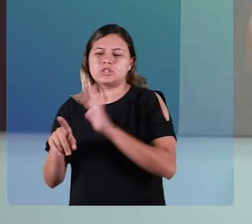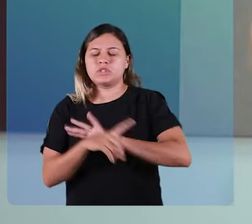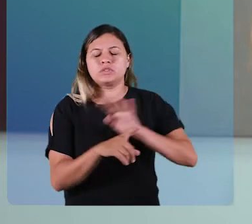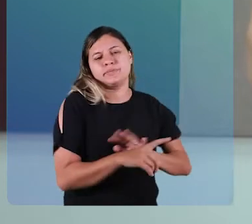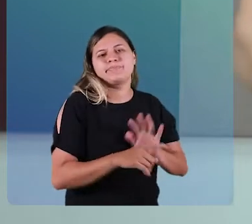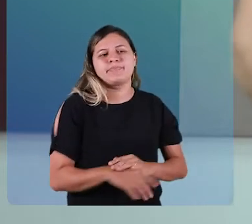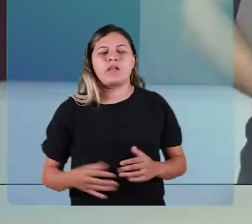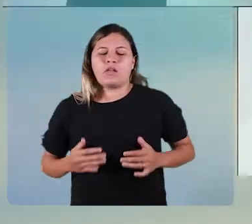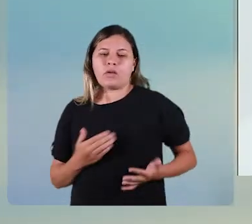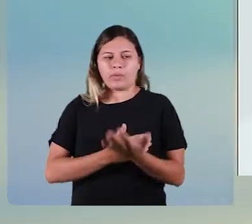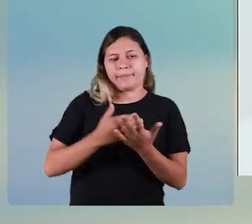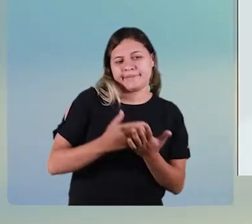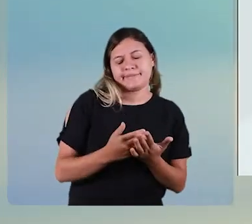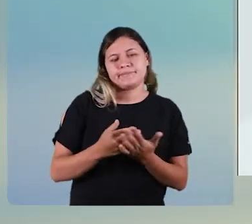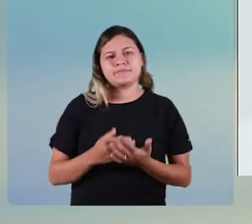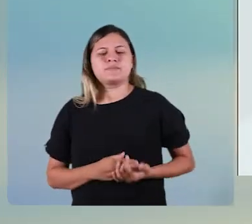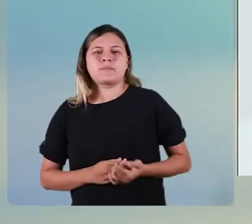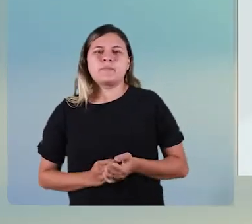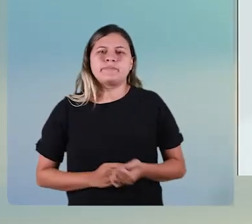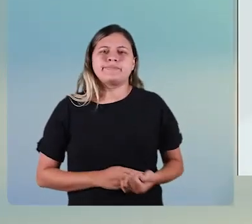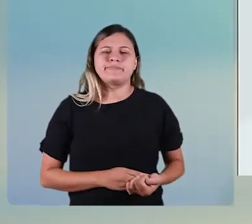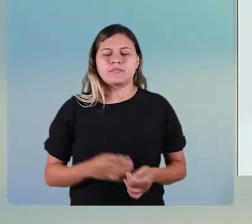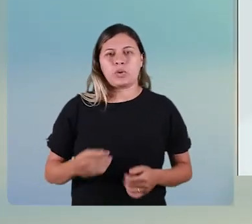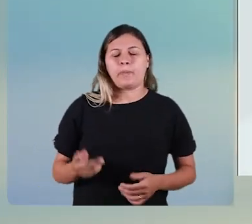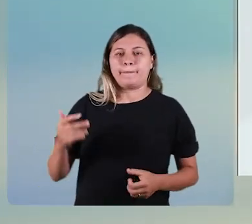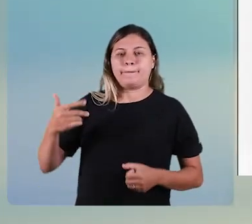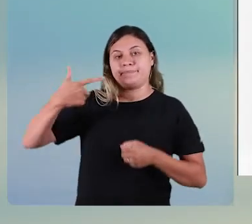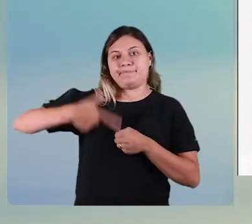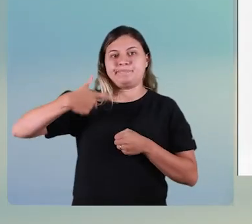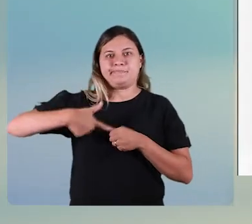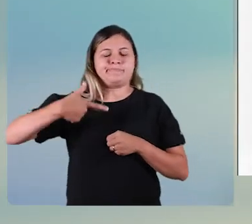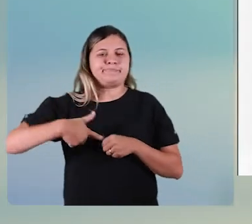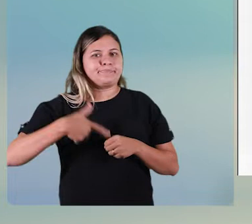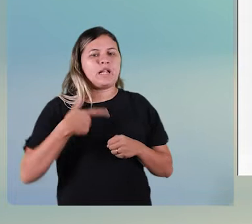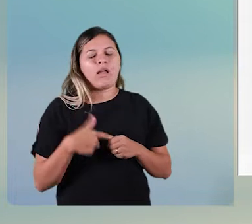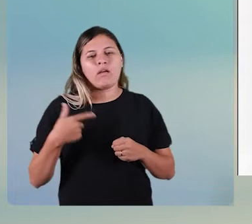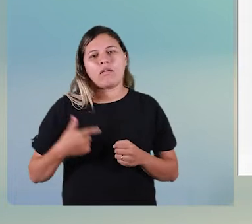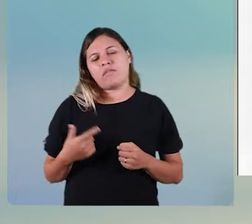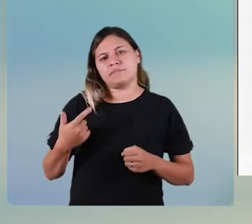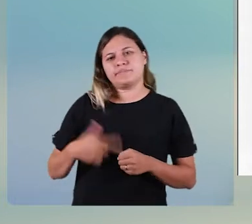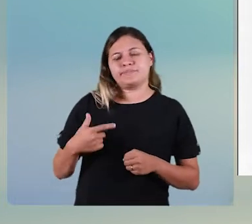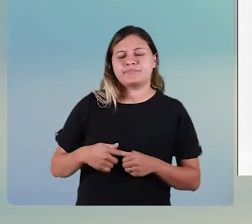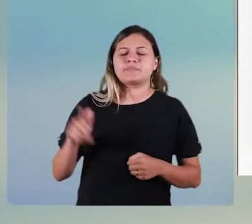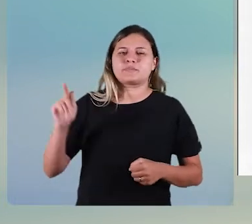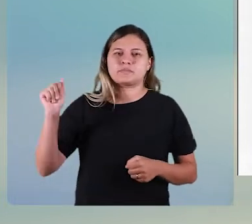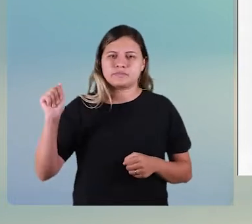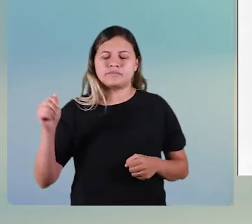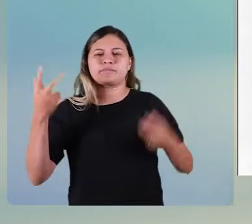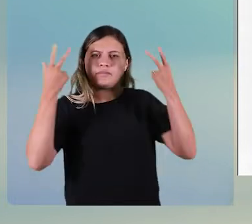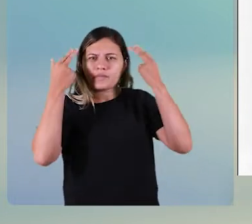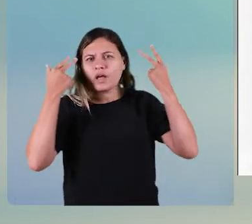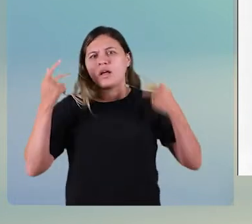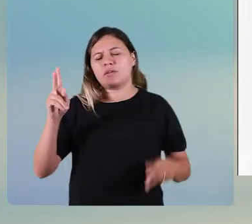bom? Então, nós vamos começar, então, pessoal, pelo petróleo, né? Falar um pouquinho do petróleo, gás natural e carvão, tá